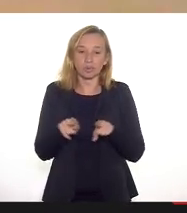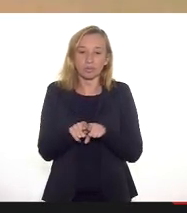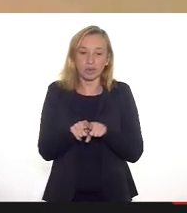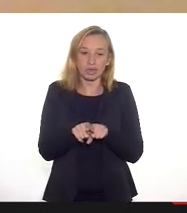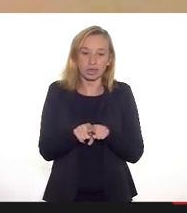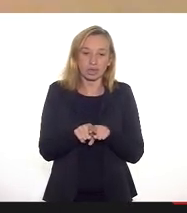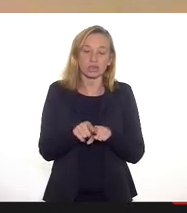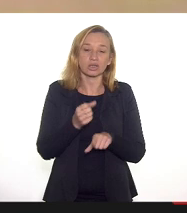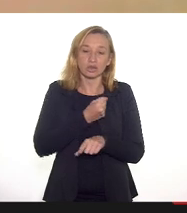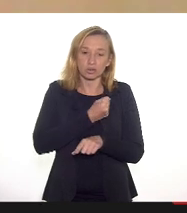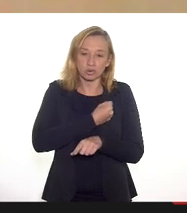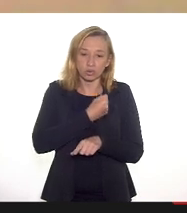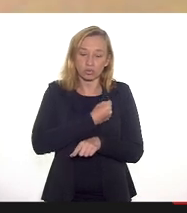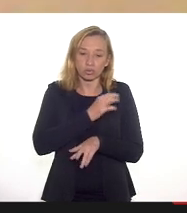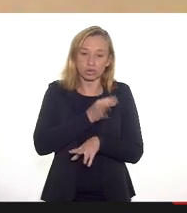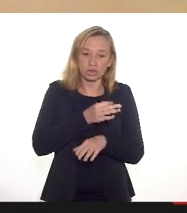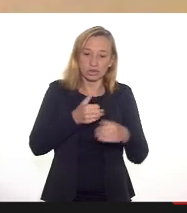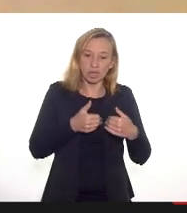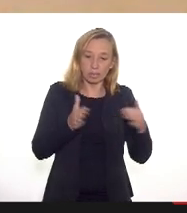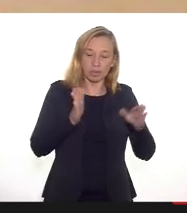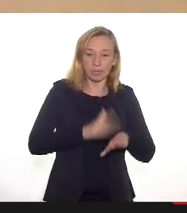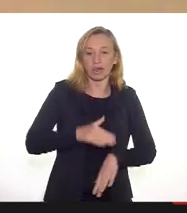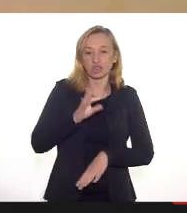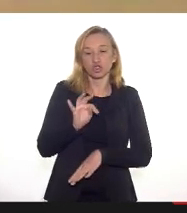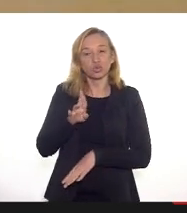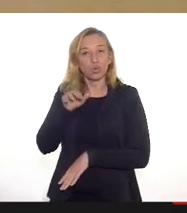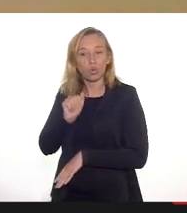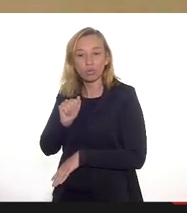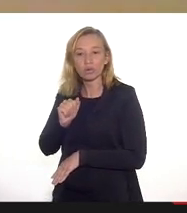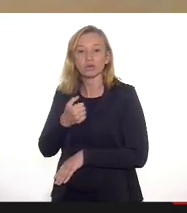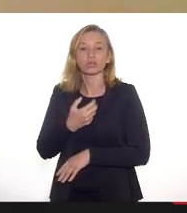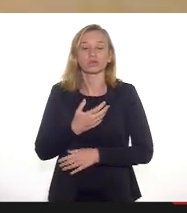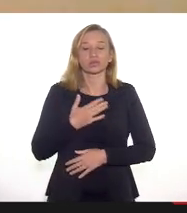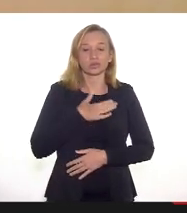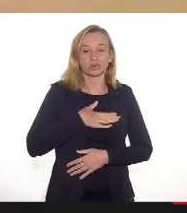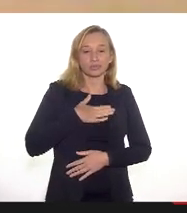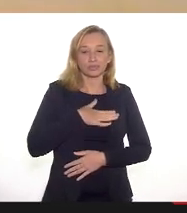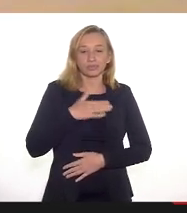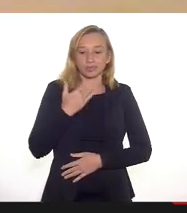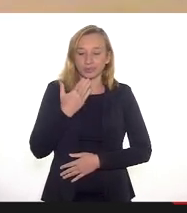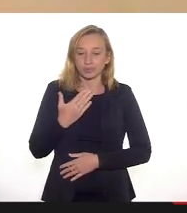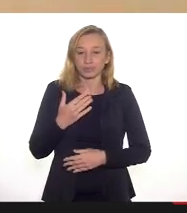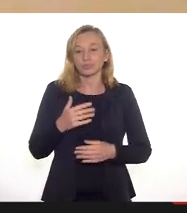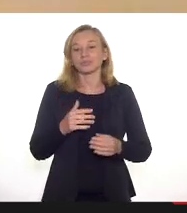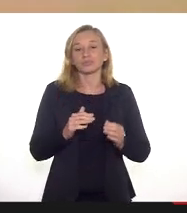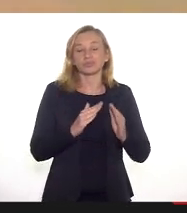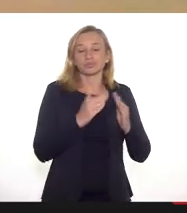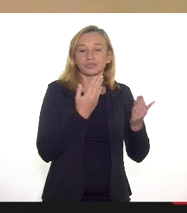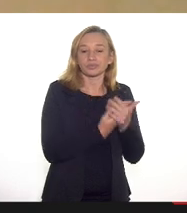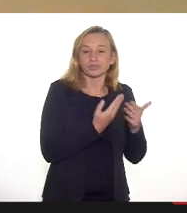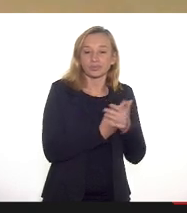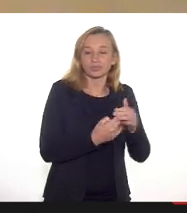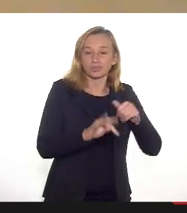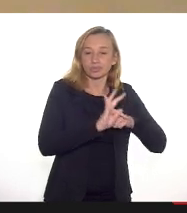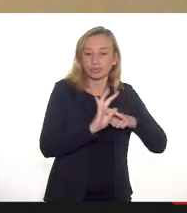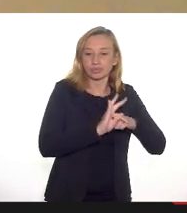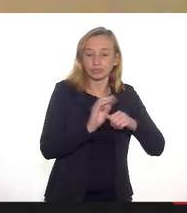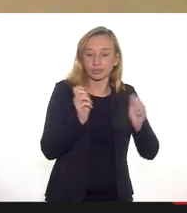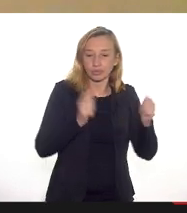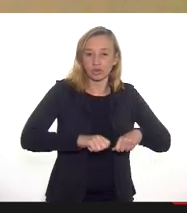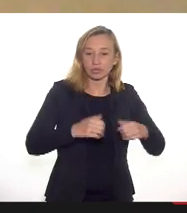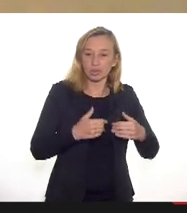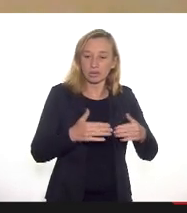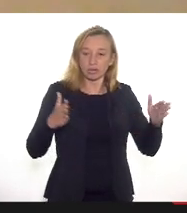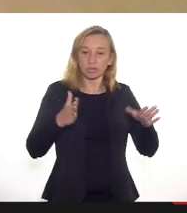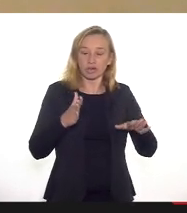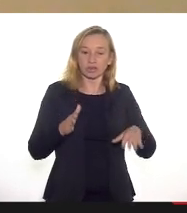termos quadros suficientes para abrirmos mais turmas. Gostaríamos de saber da FAETEC sobre a possibilidade da abertura de mais turmas ainda para esse